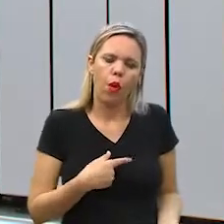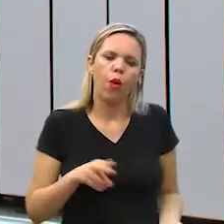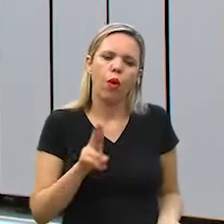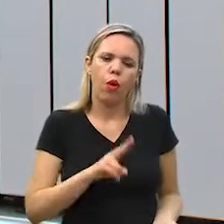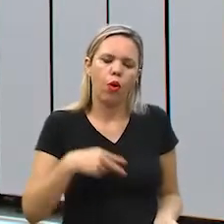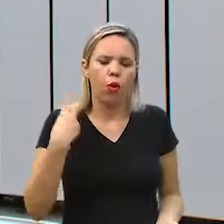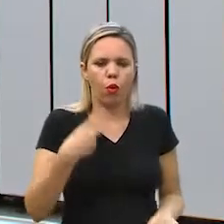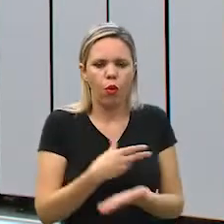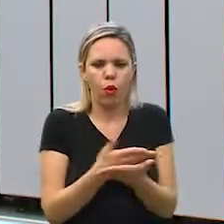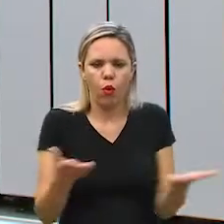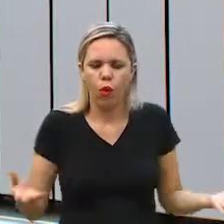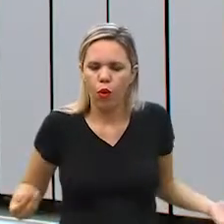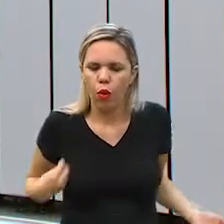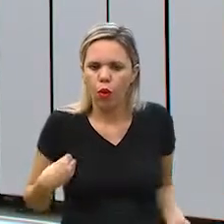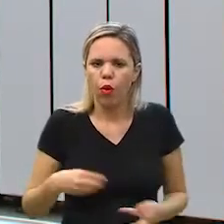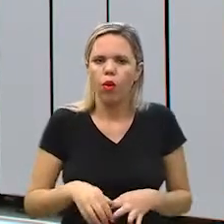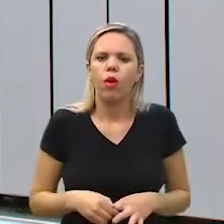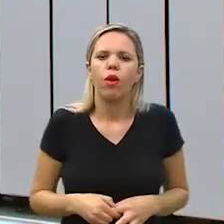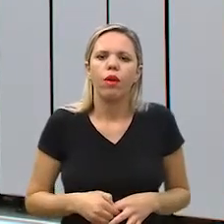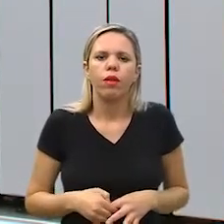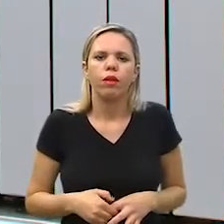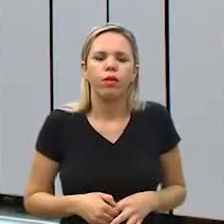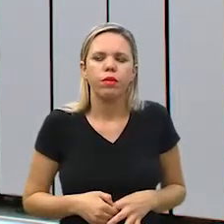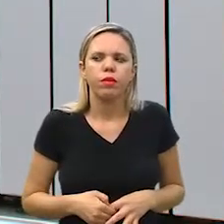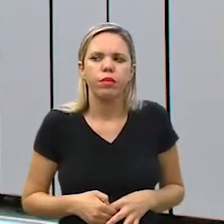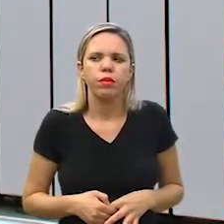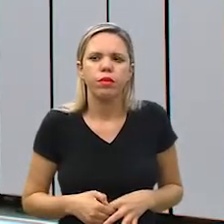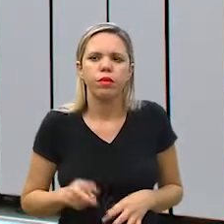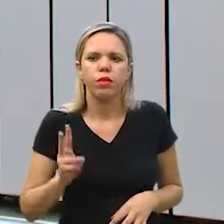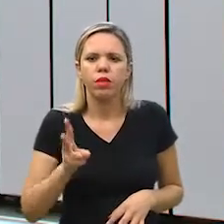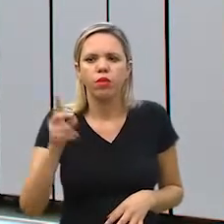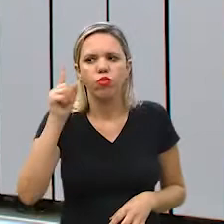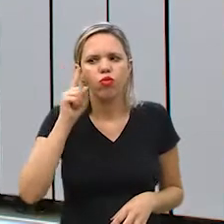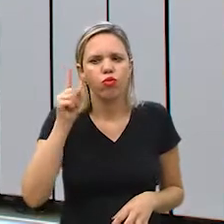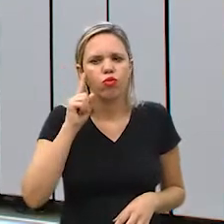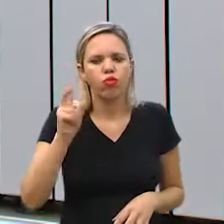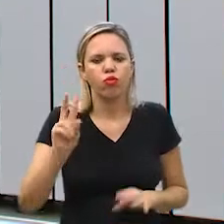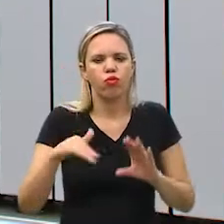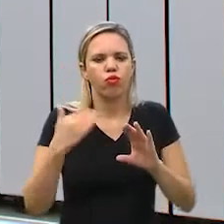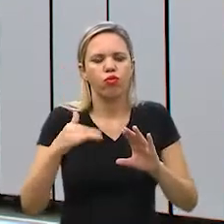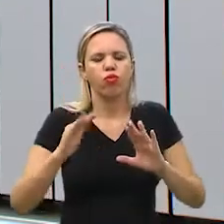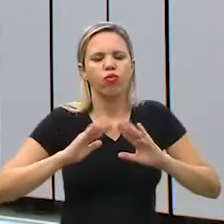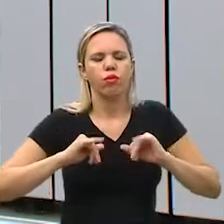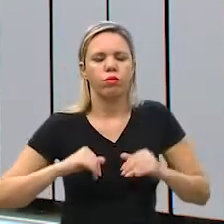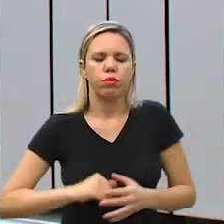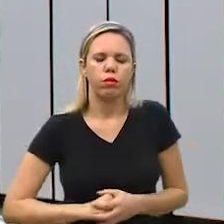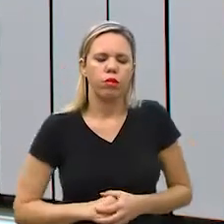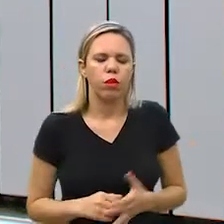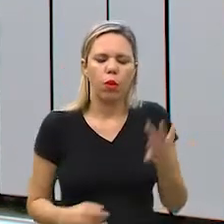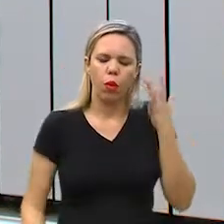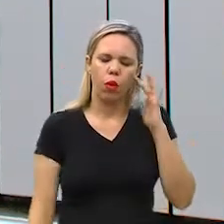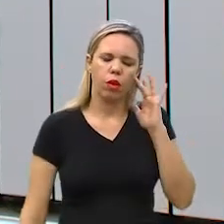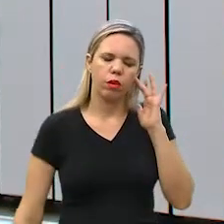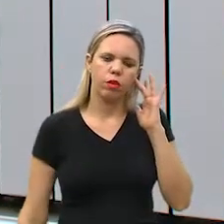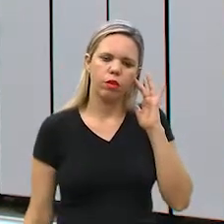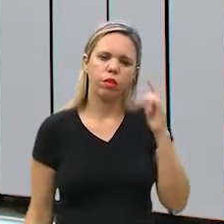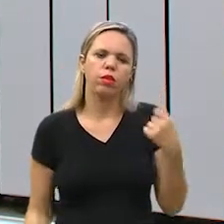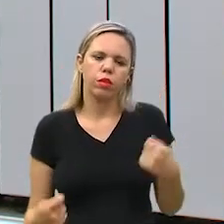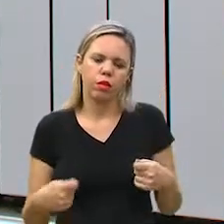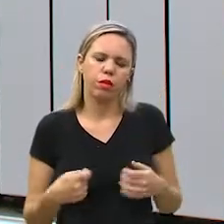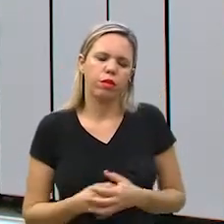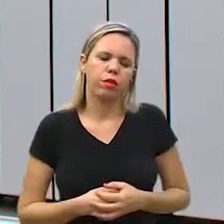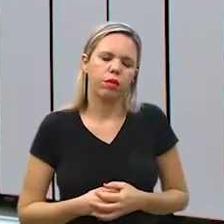nossos vereadores estamos, inclusive, todo dia, né, recebendo. Mas eu acho que é